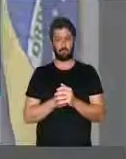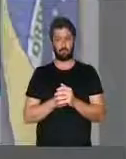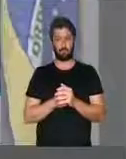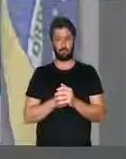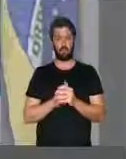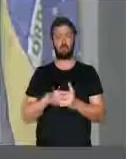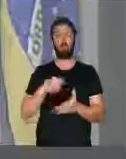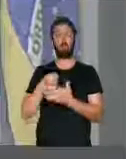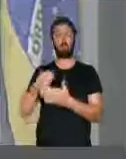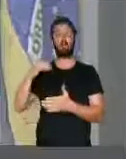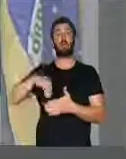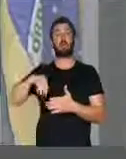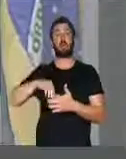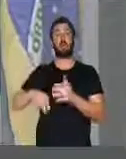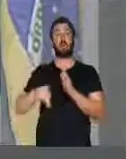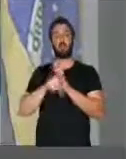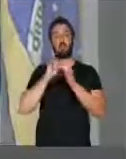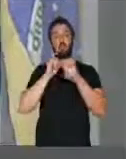remunere dirigentes de partido.